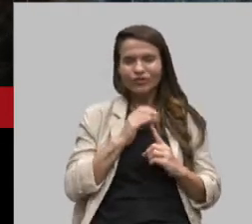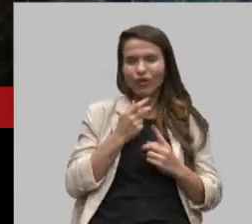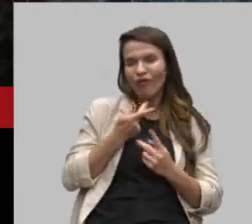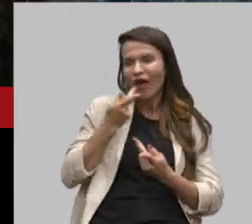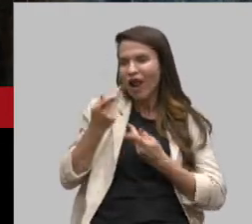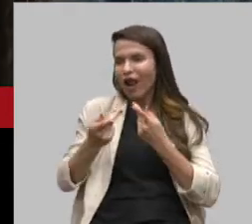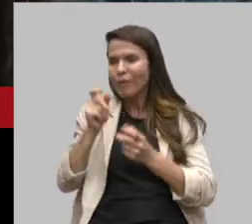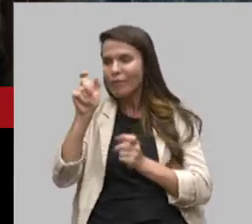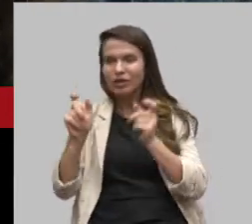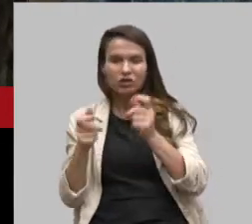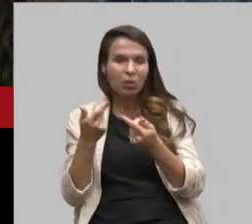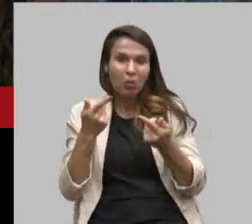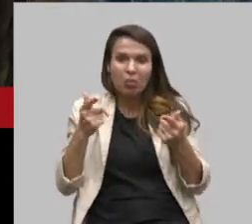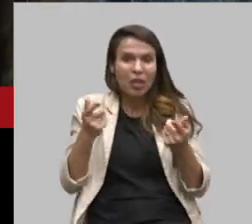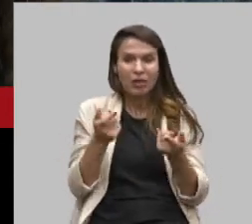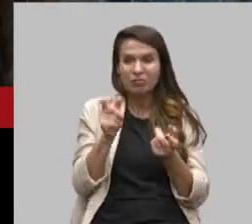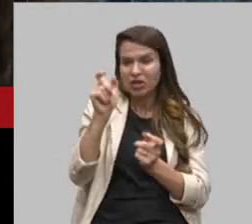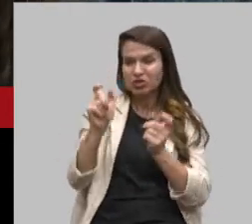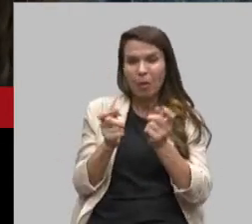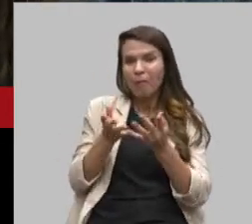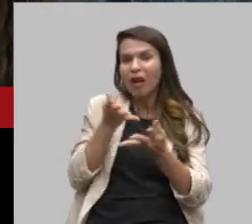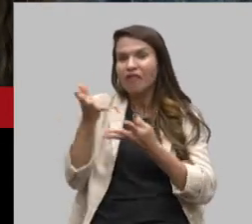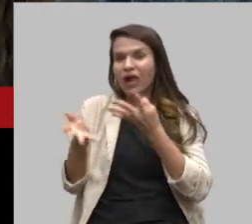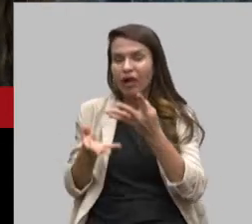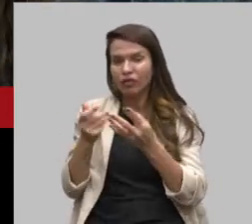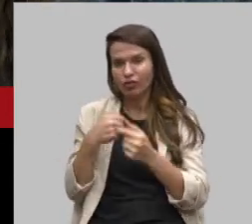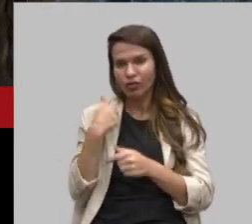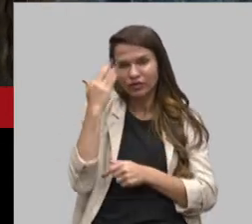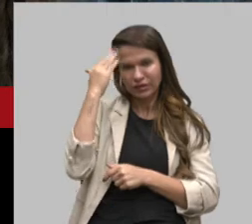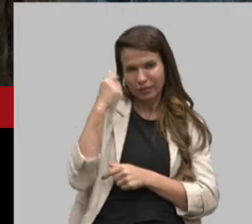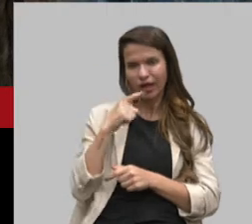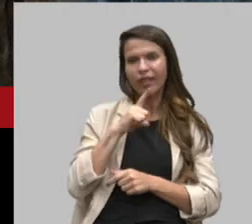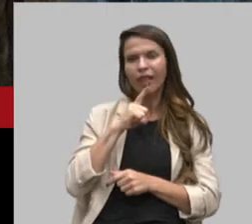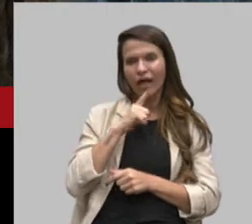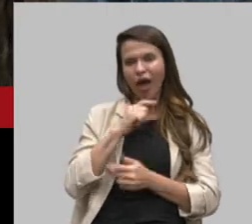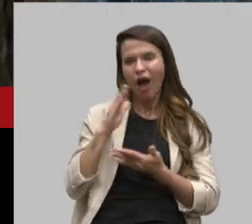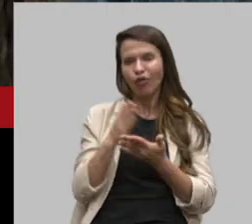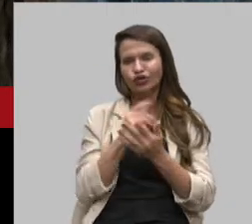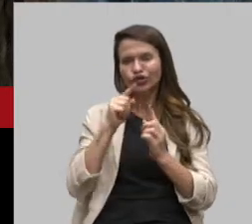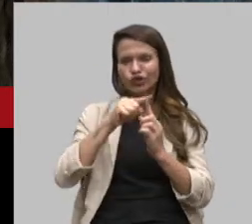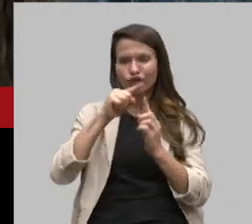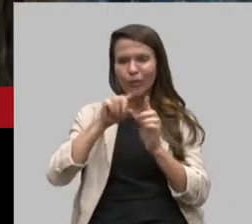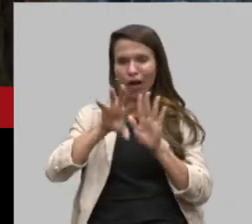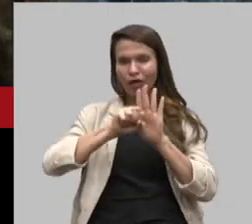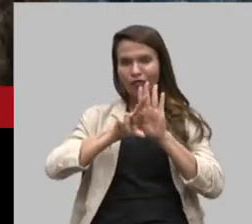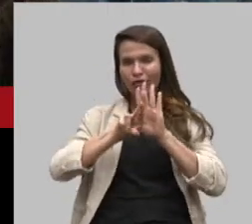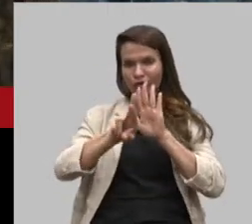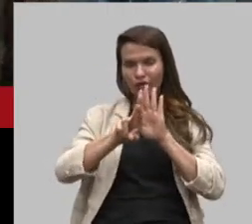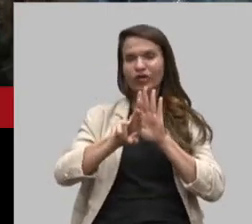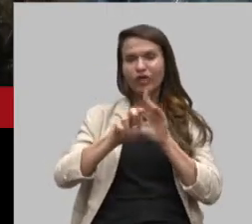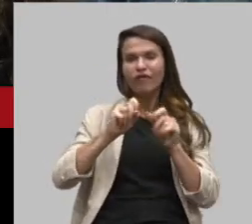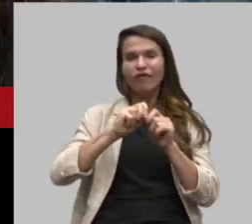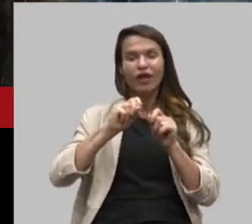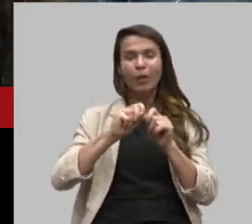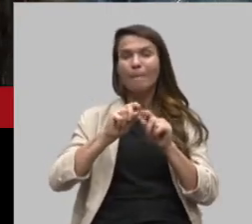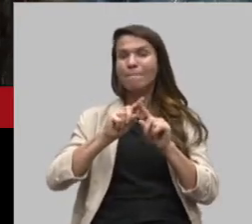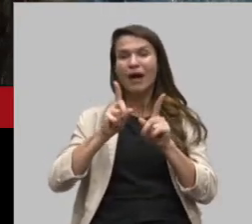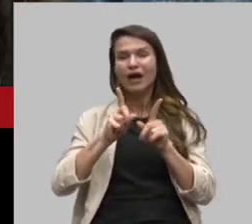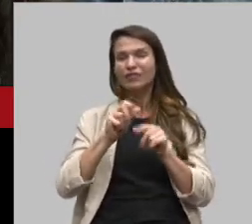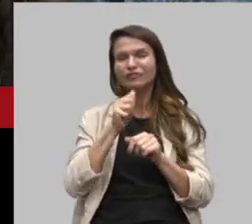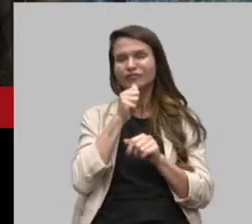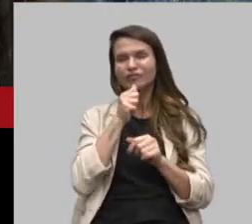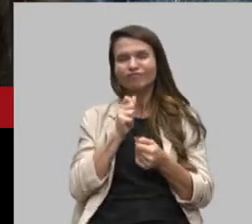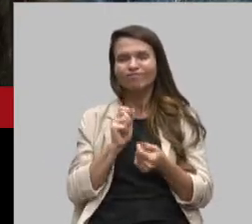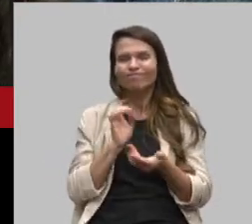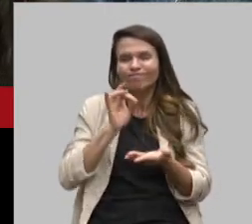não TM a quem contar como nós sabemos já existem alguns tipos de ouvidorias que são realizadas mas eles não são efetivamente